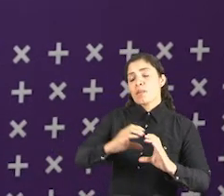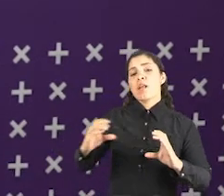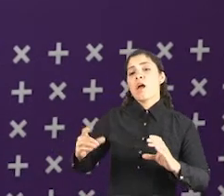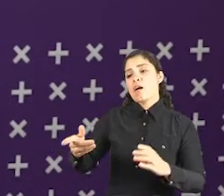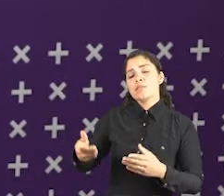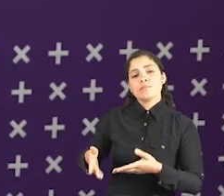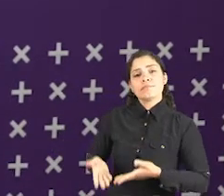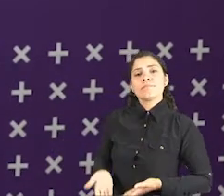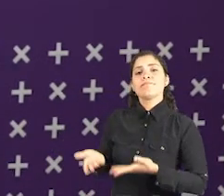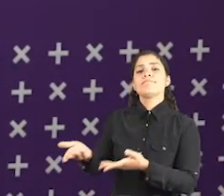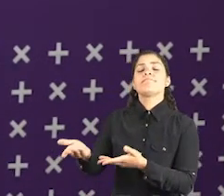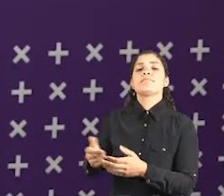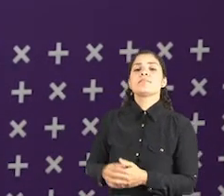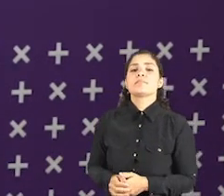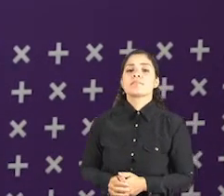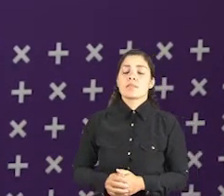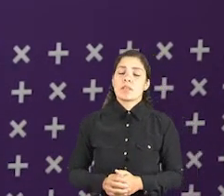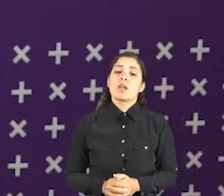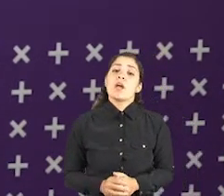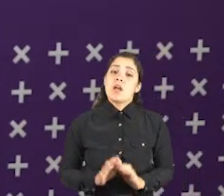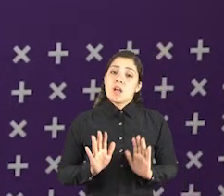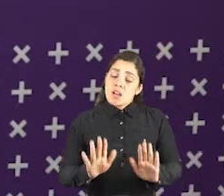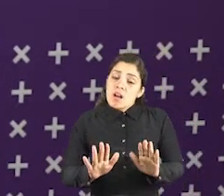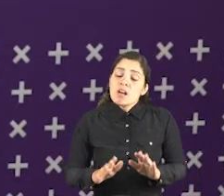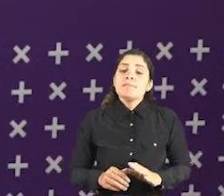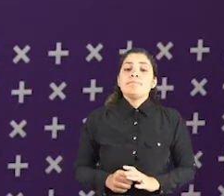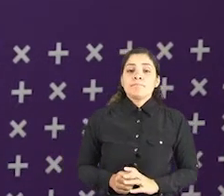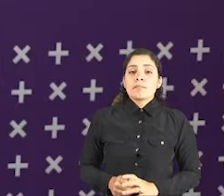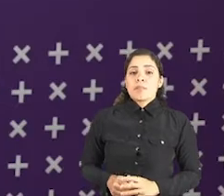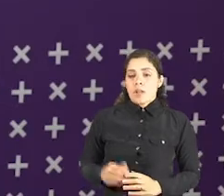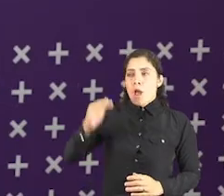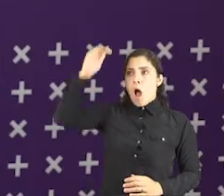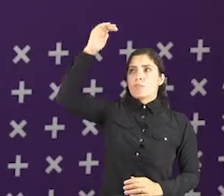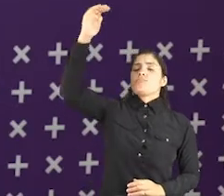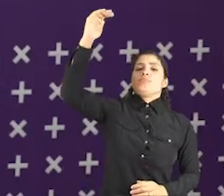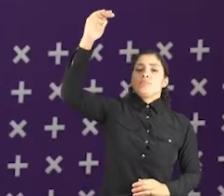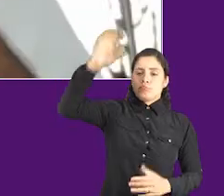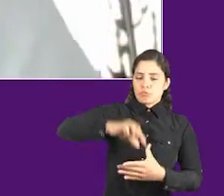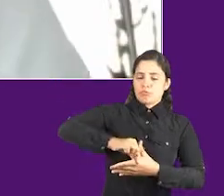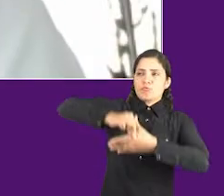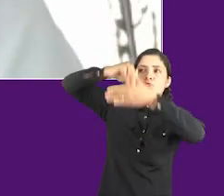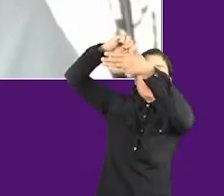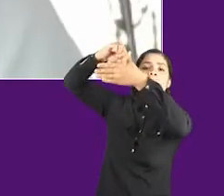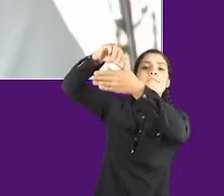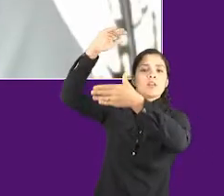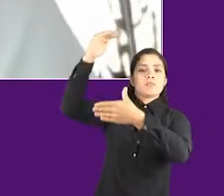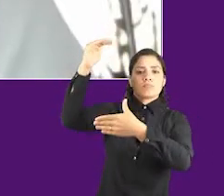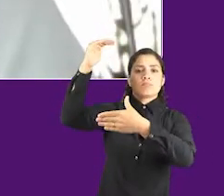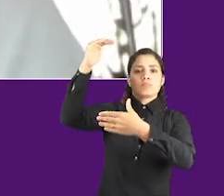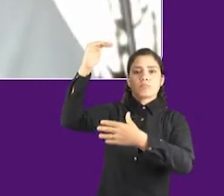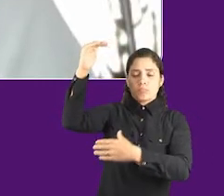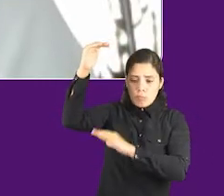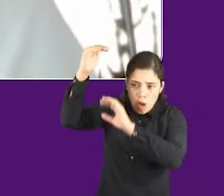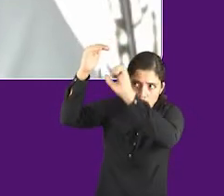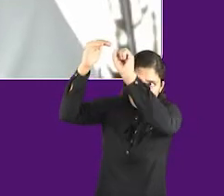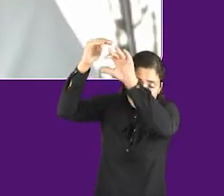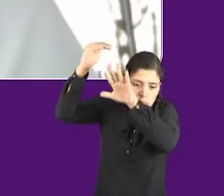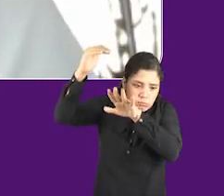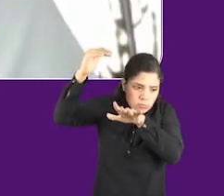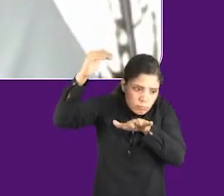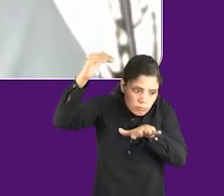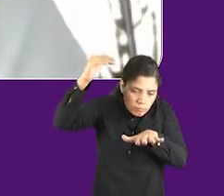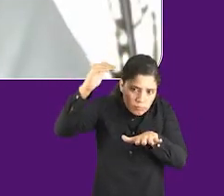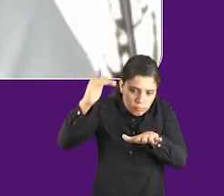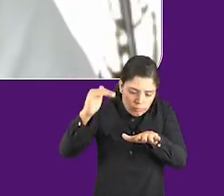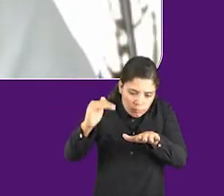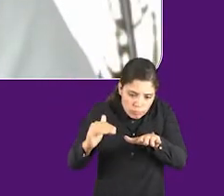já o Tom tem que ter virado de acima exatamente o que nós fizemos